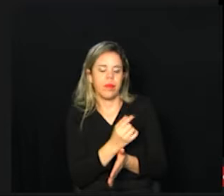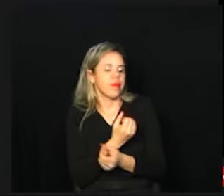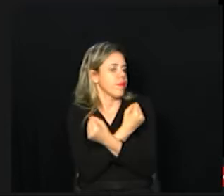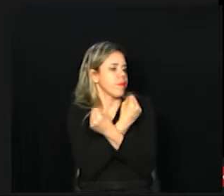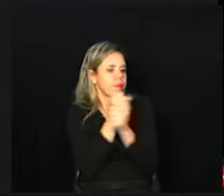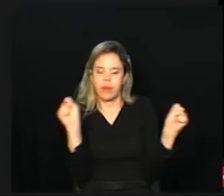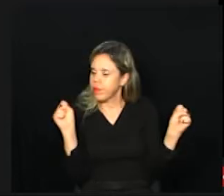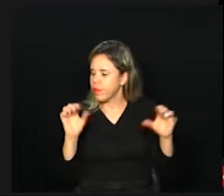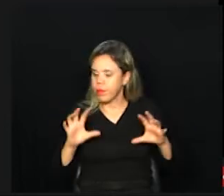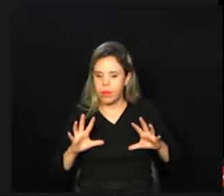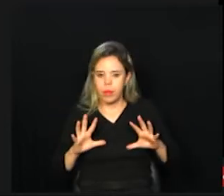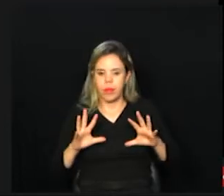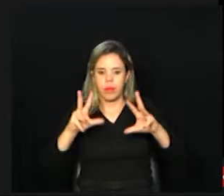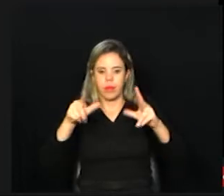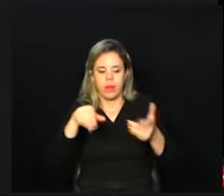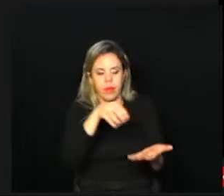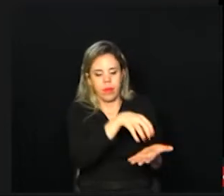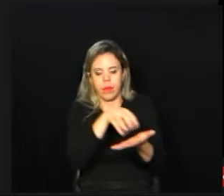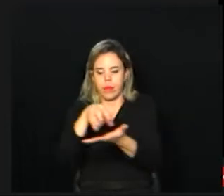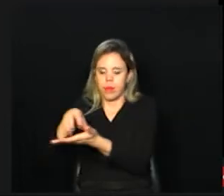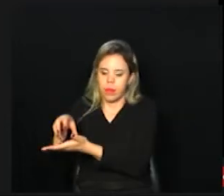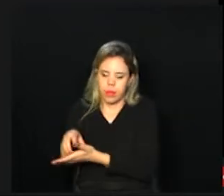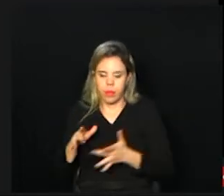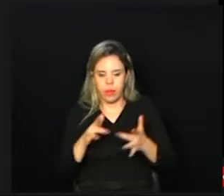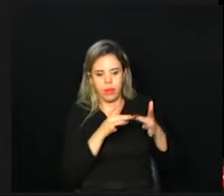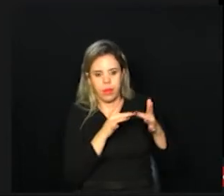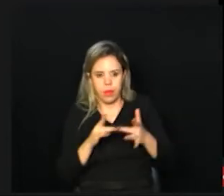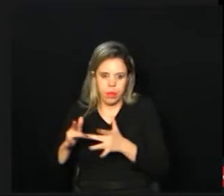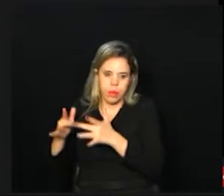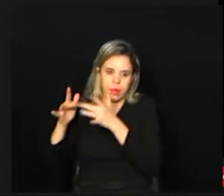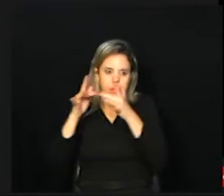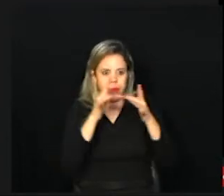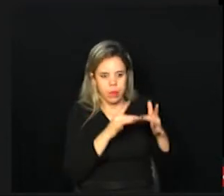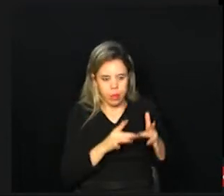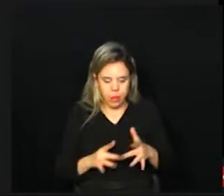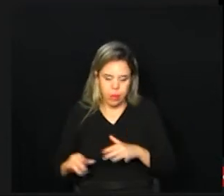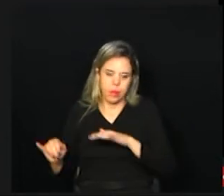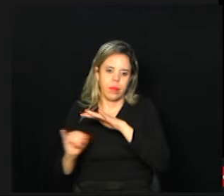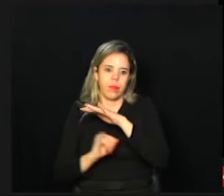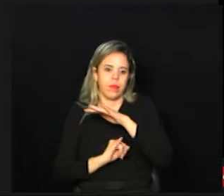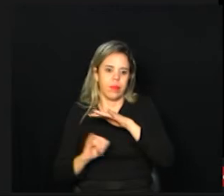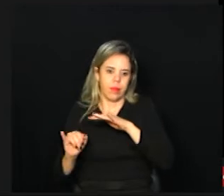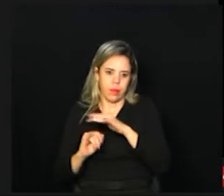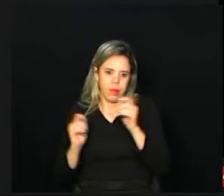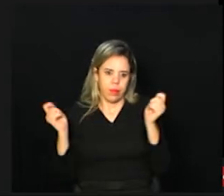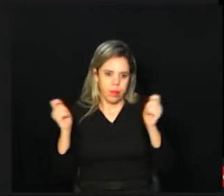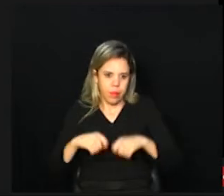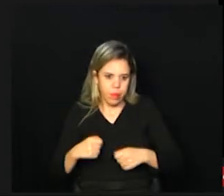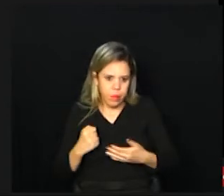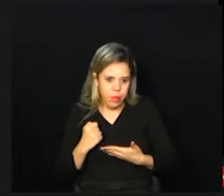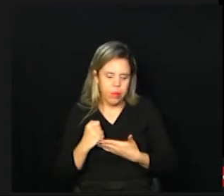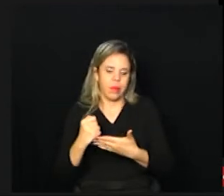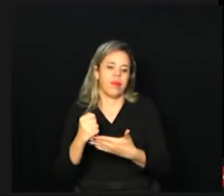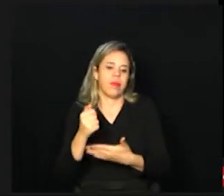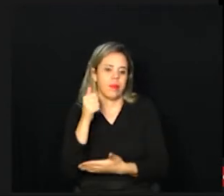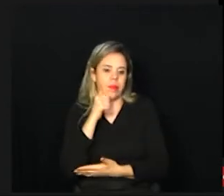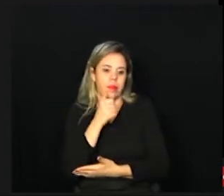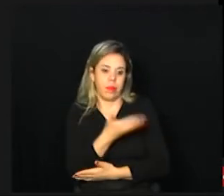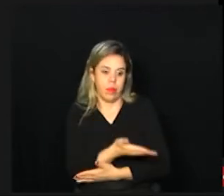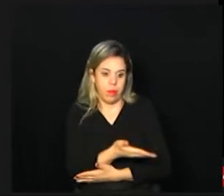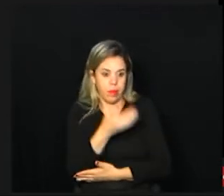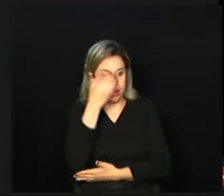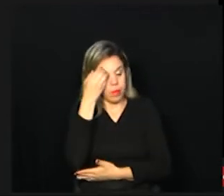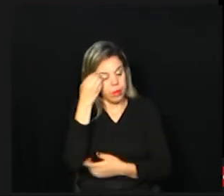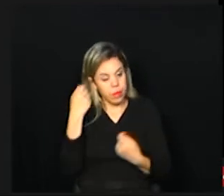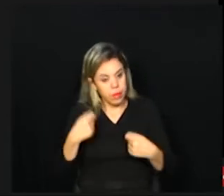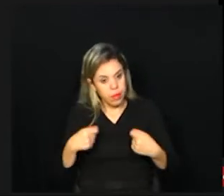todos os órgãos que estão ligados, todas as ONGs que estão ligadas poderem ajudar aquela mulher, porque precisa fazer